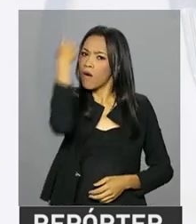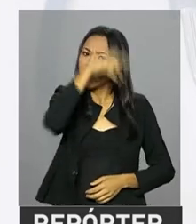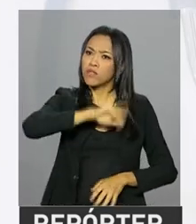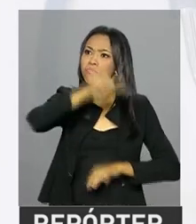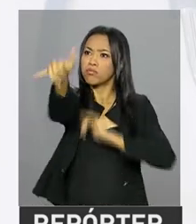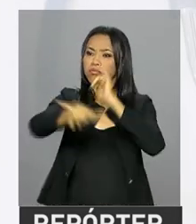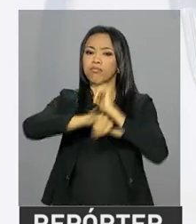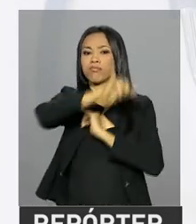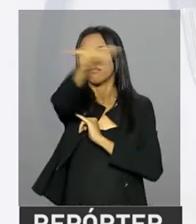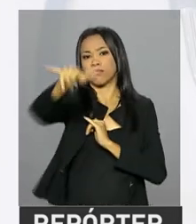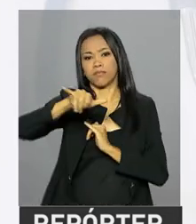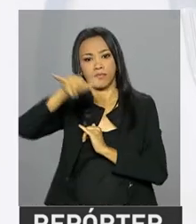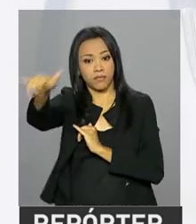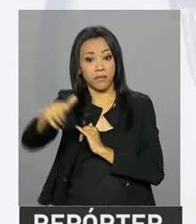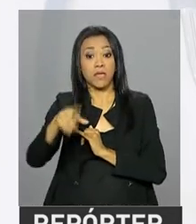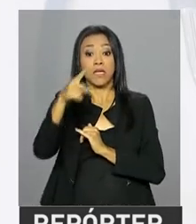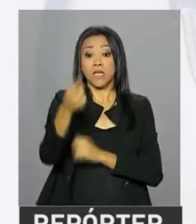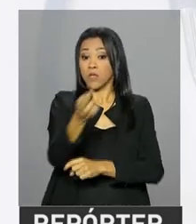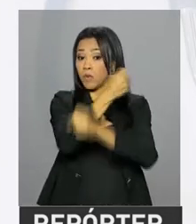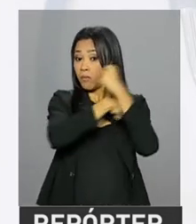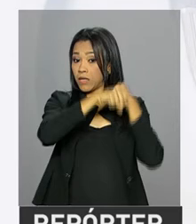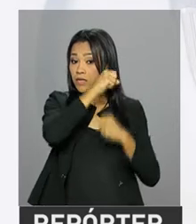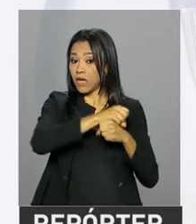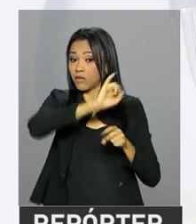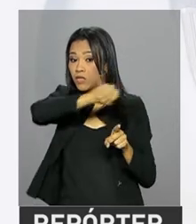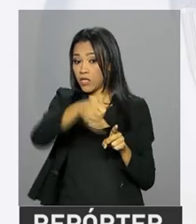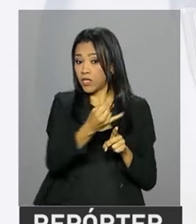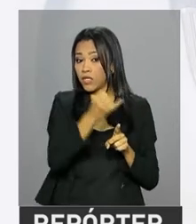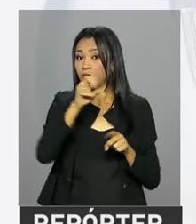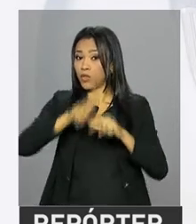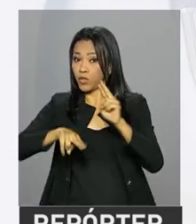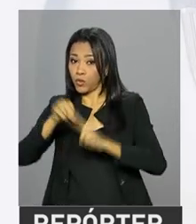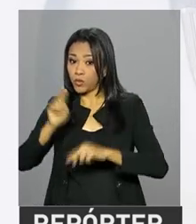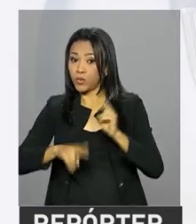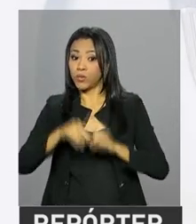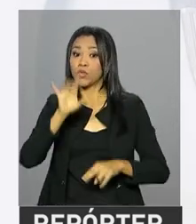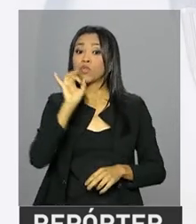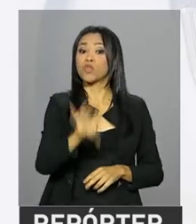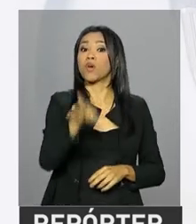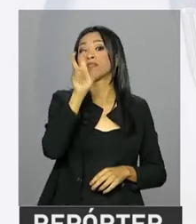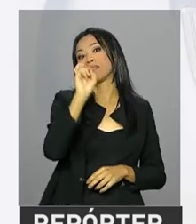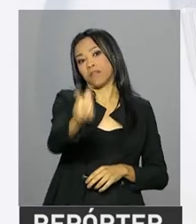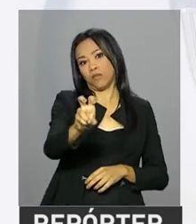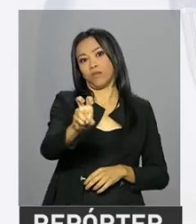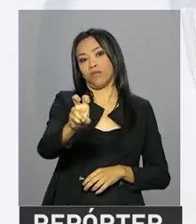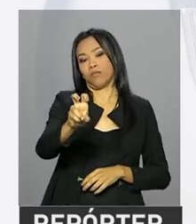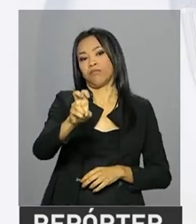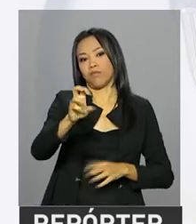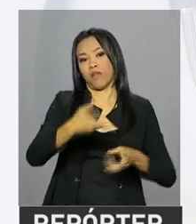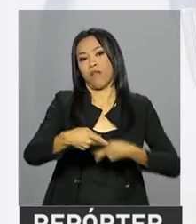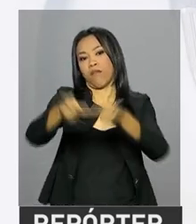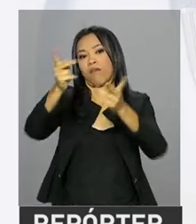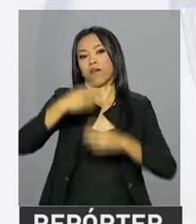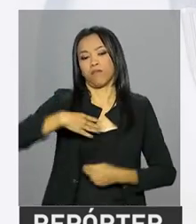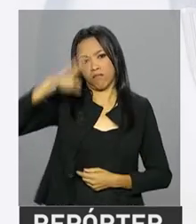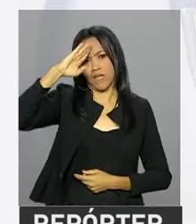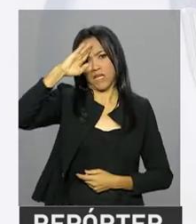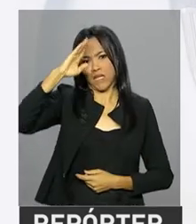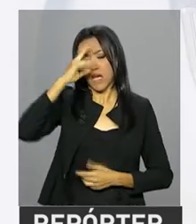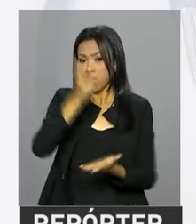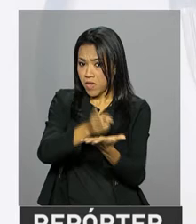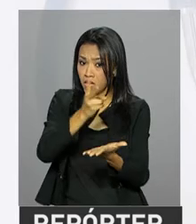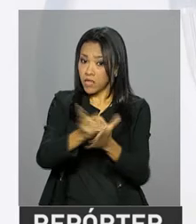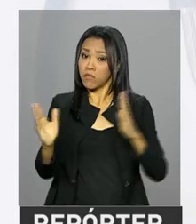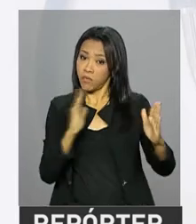janeiro e junho do ano passado apenas cinco órgãos haviam sido transportados pelos aviões militares no mesmo período de